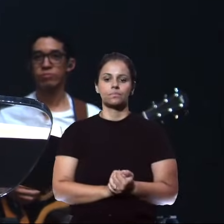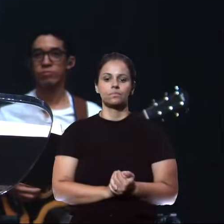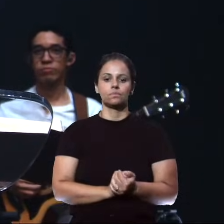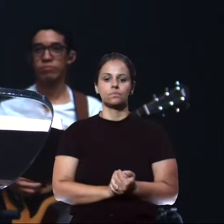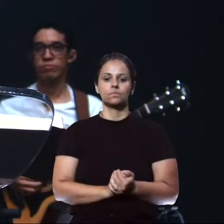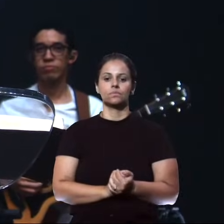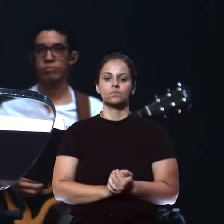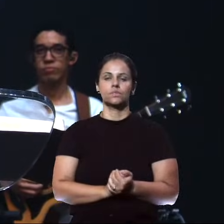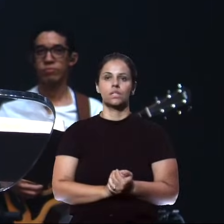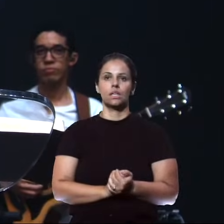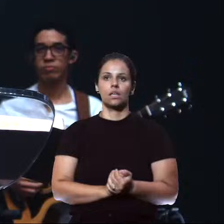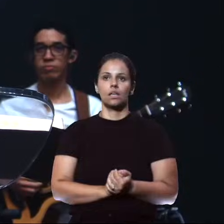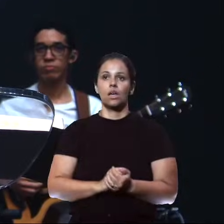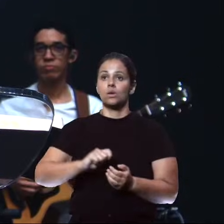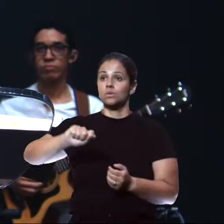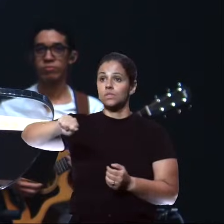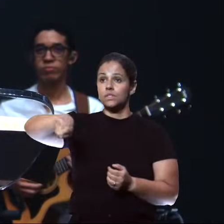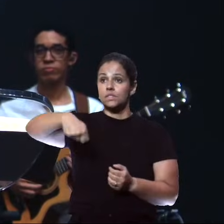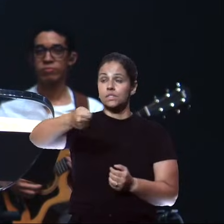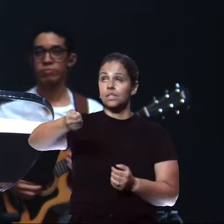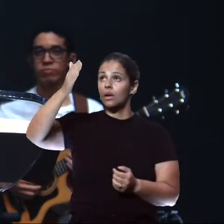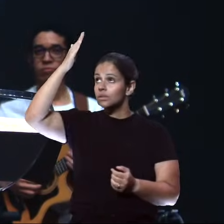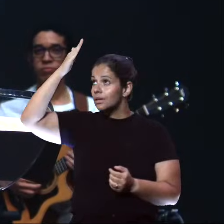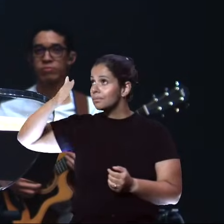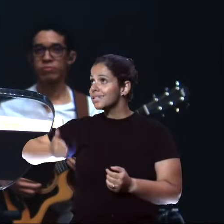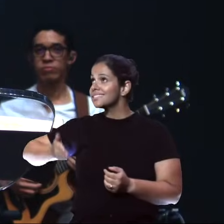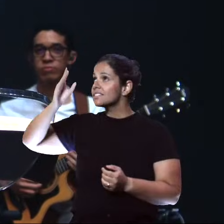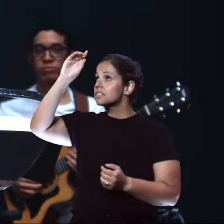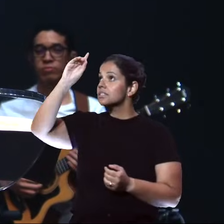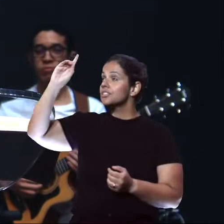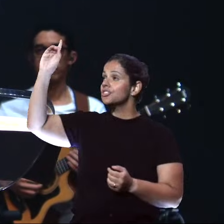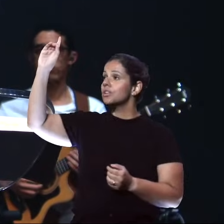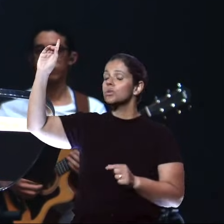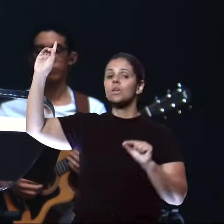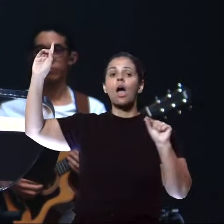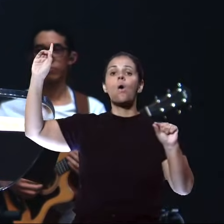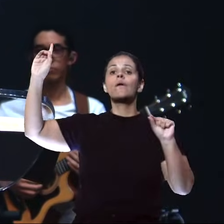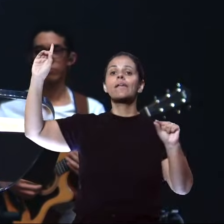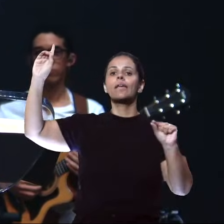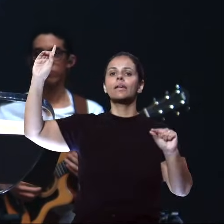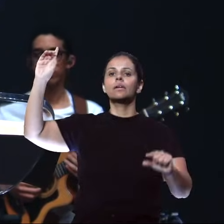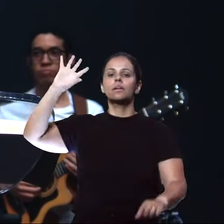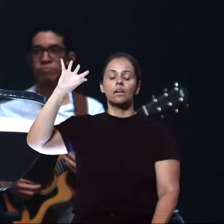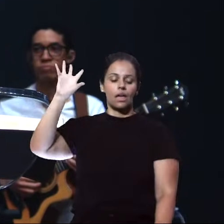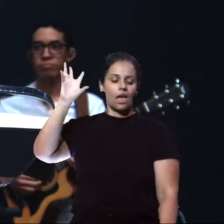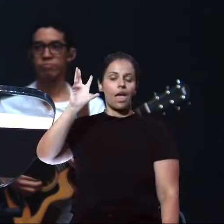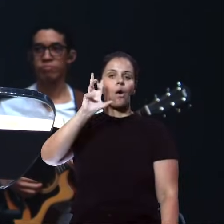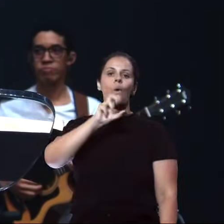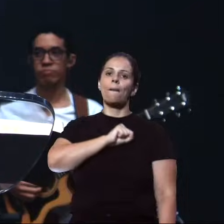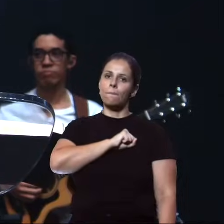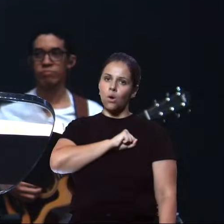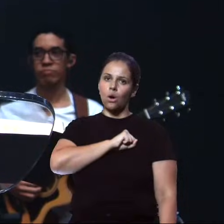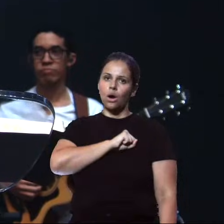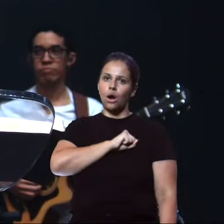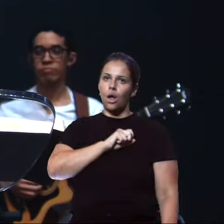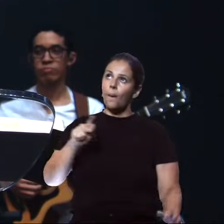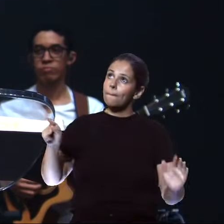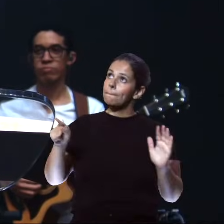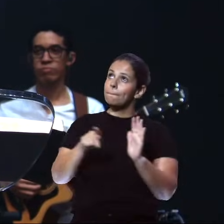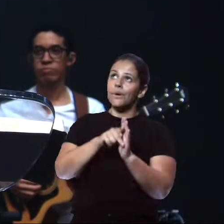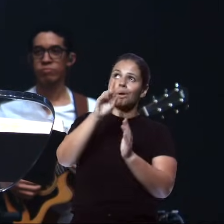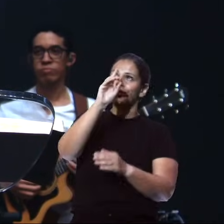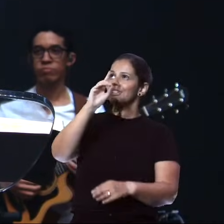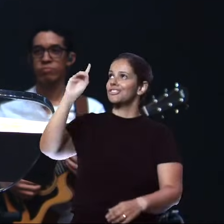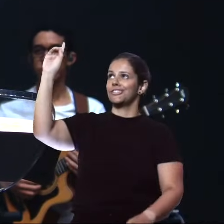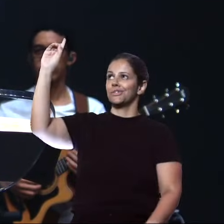O principal sinal da presença de Deus num indivíduo é o amor. Gálatas deixa isso claro.